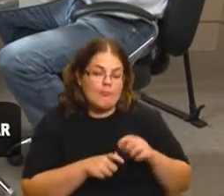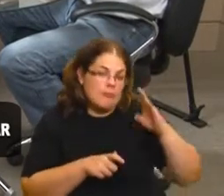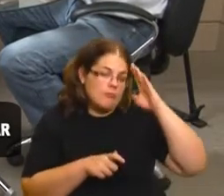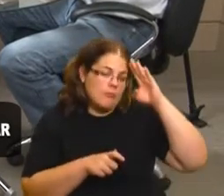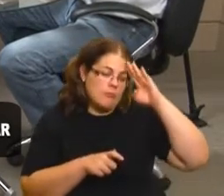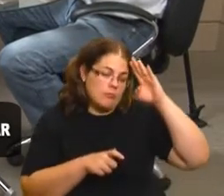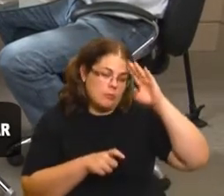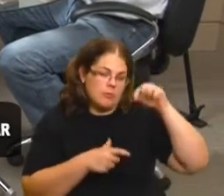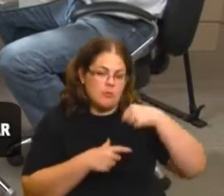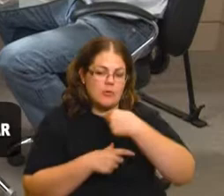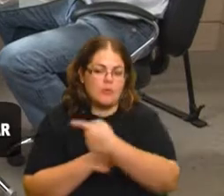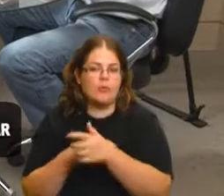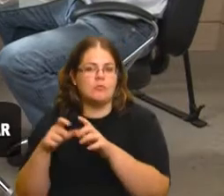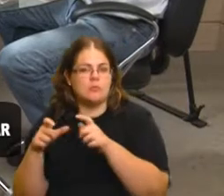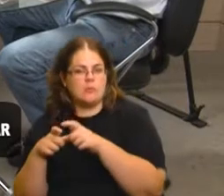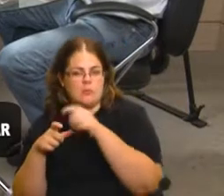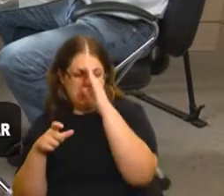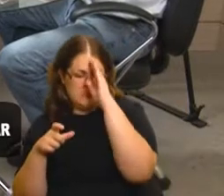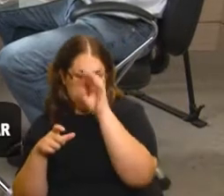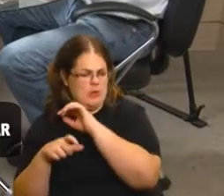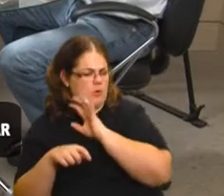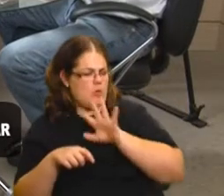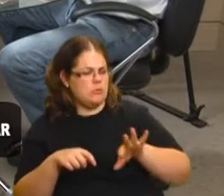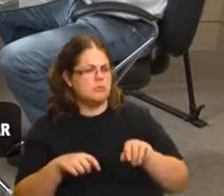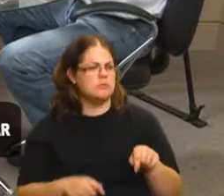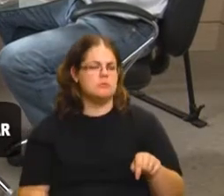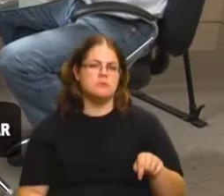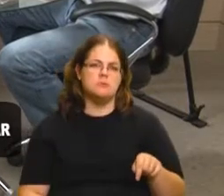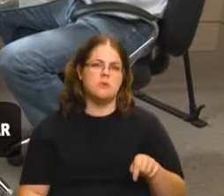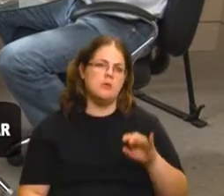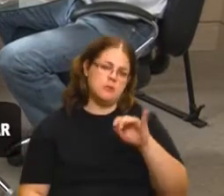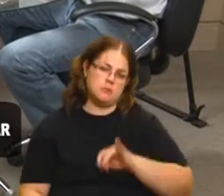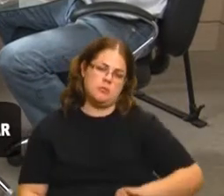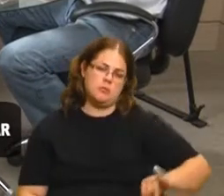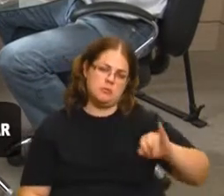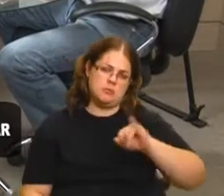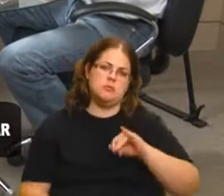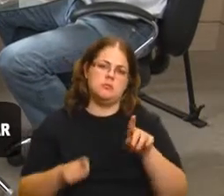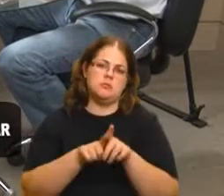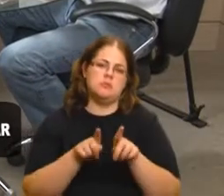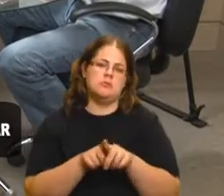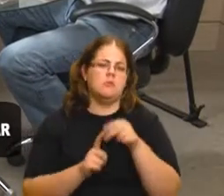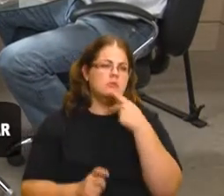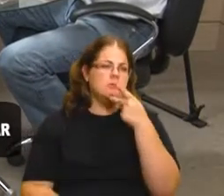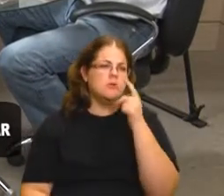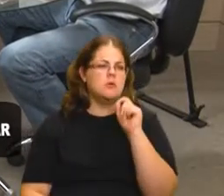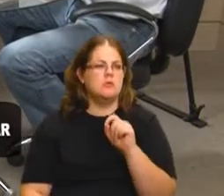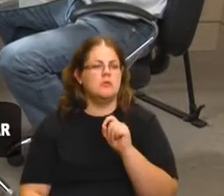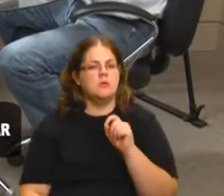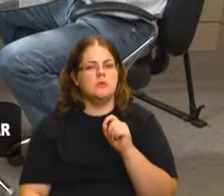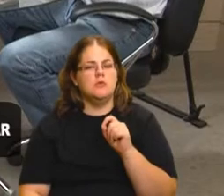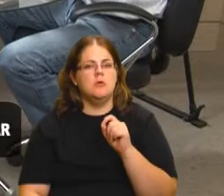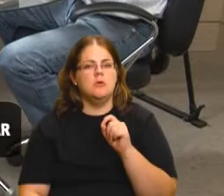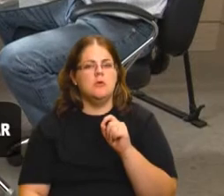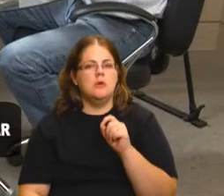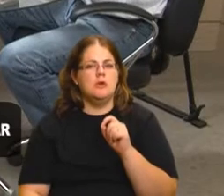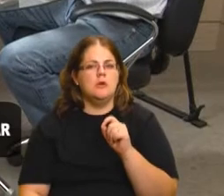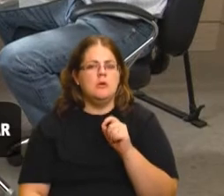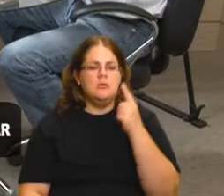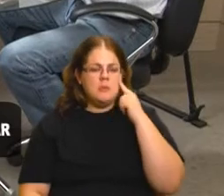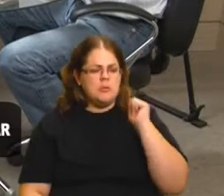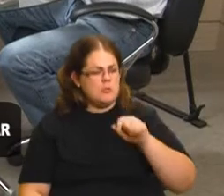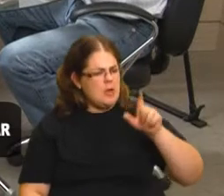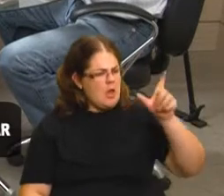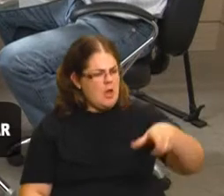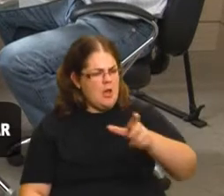mas também tinha aqueles que se opunham ao que estava acontecendo no país. E é importante averiguar até para evitar que a